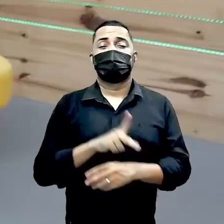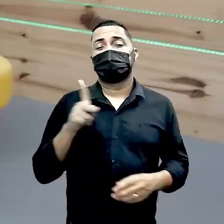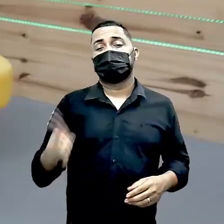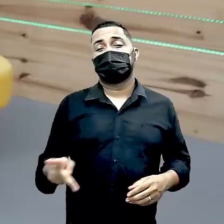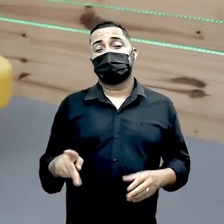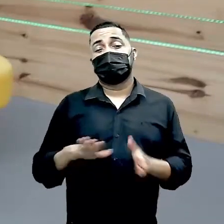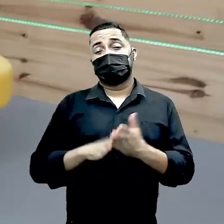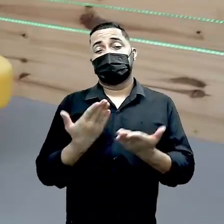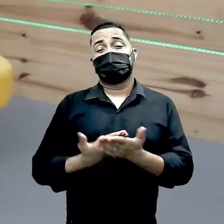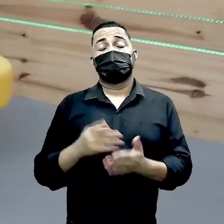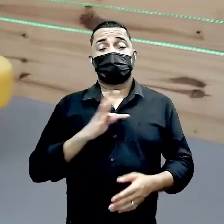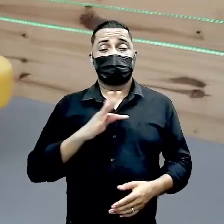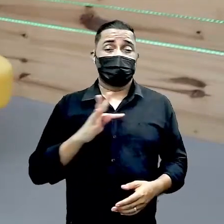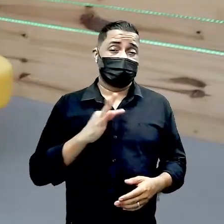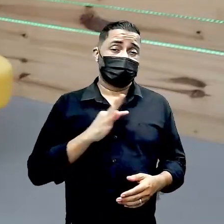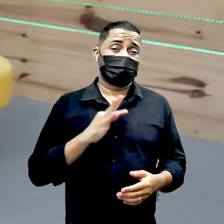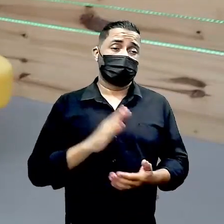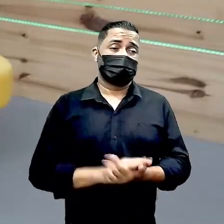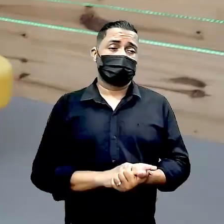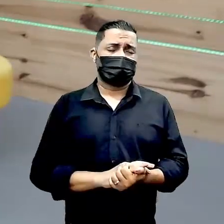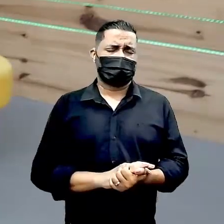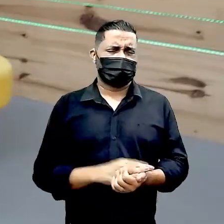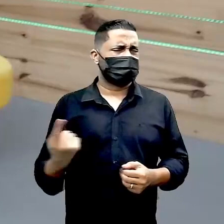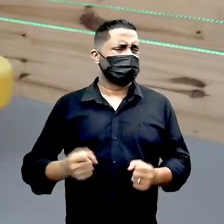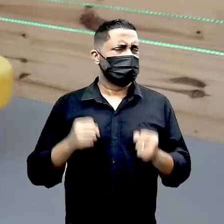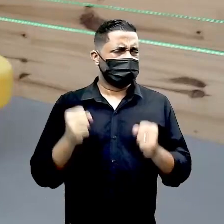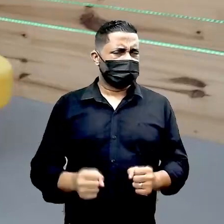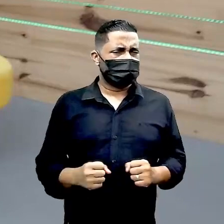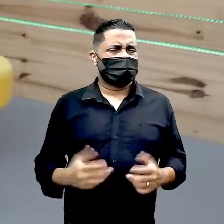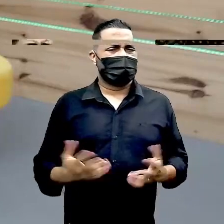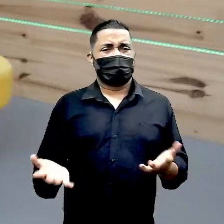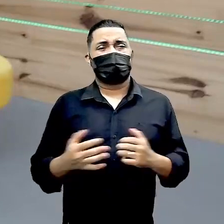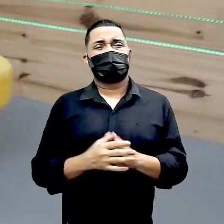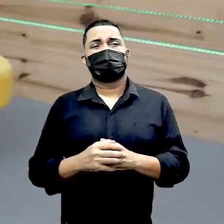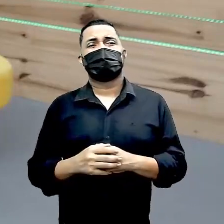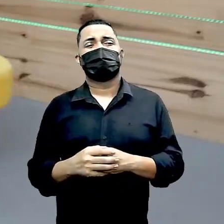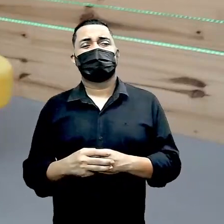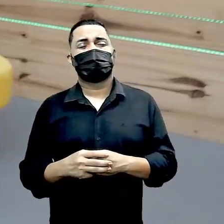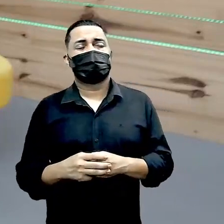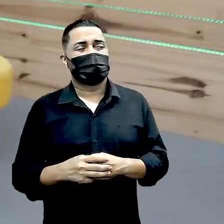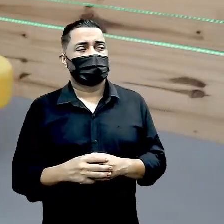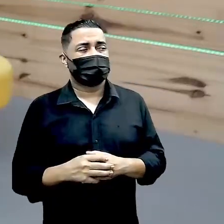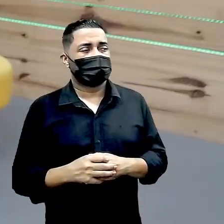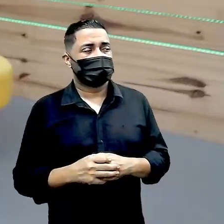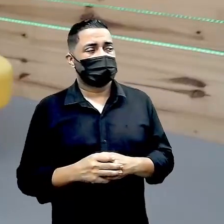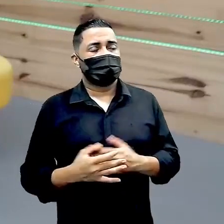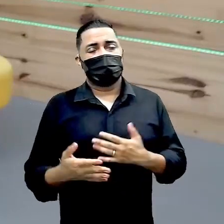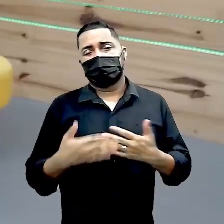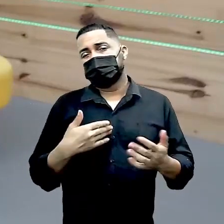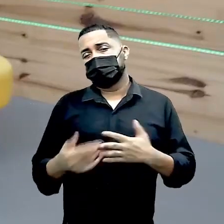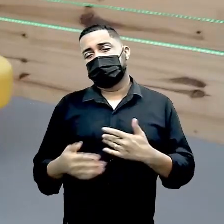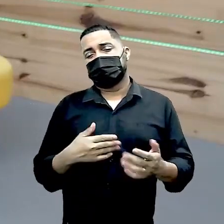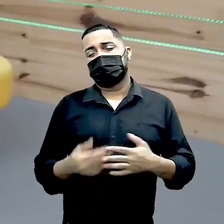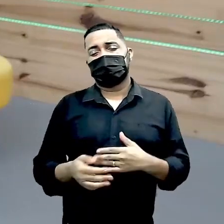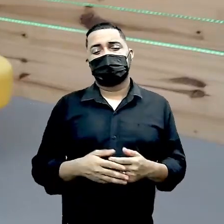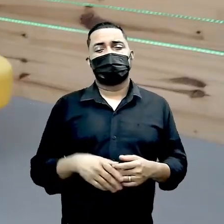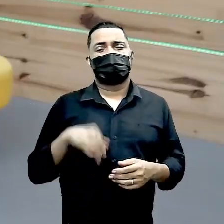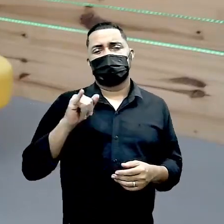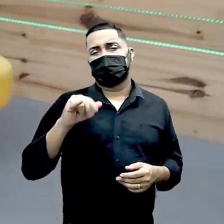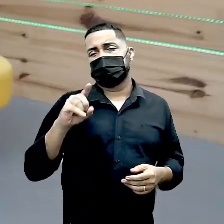escola técnica, a gente poderia ter usado qualquer ideia que a gente